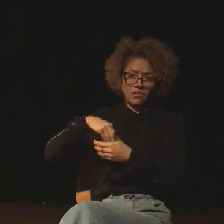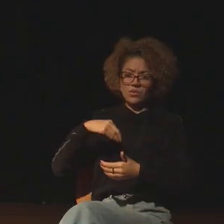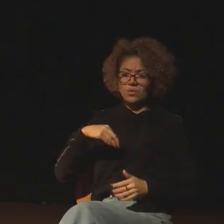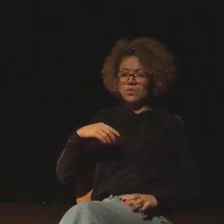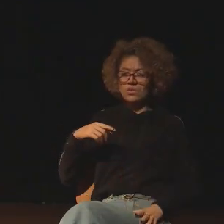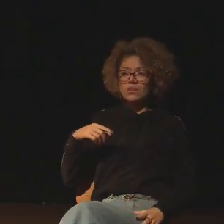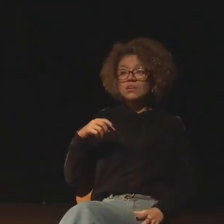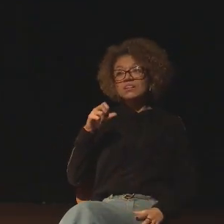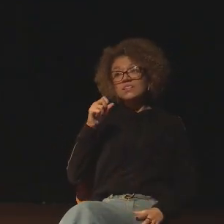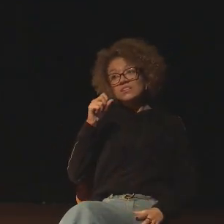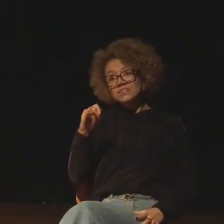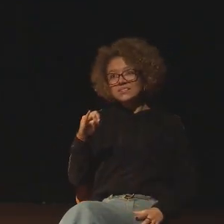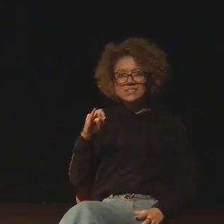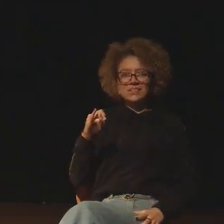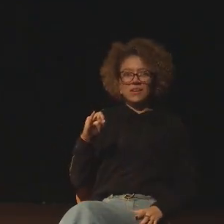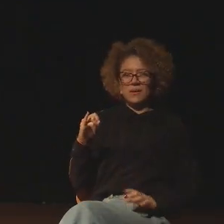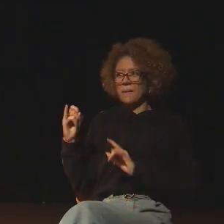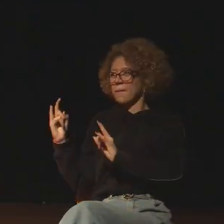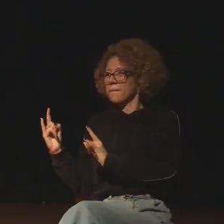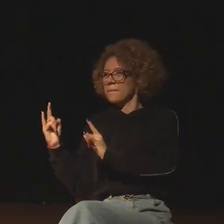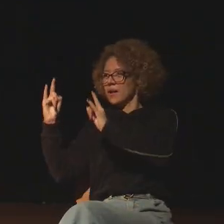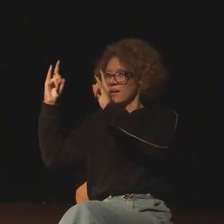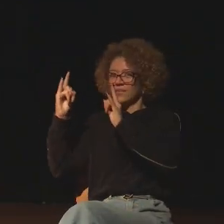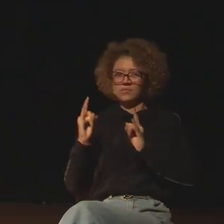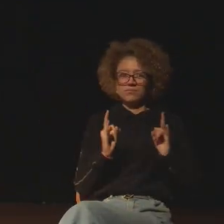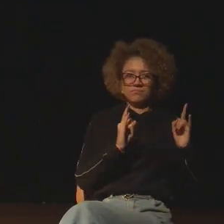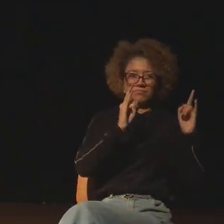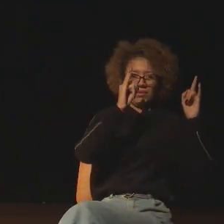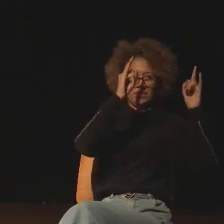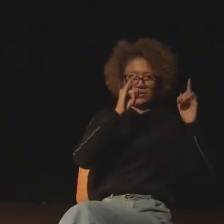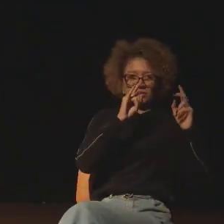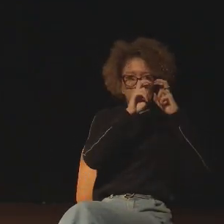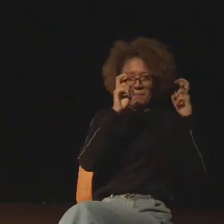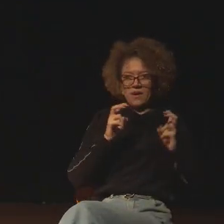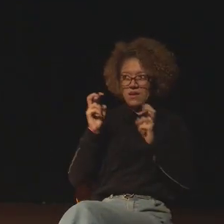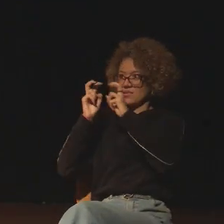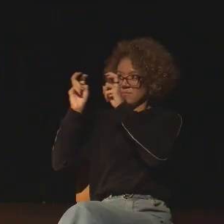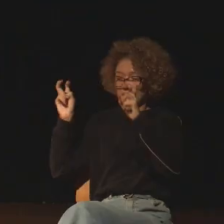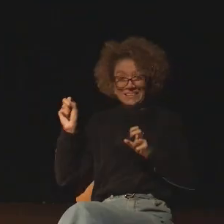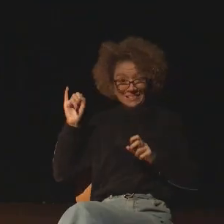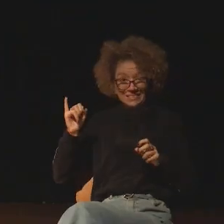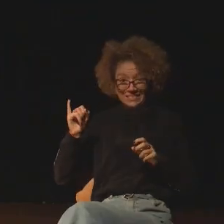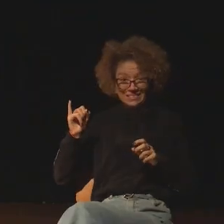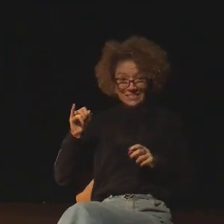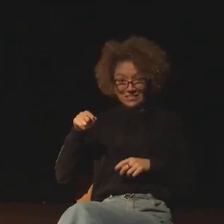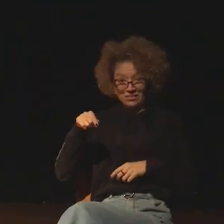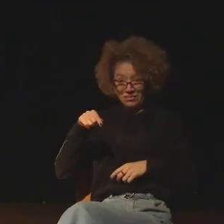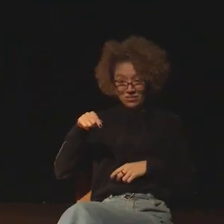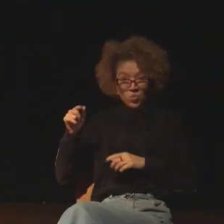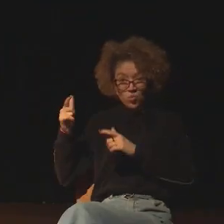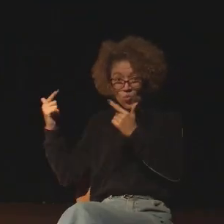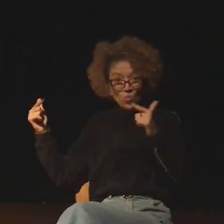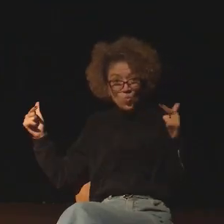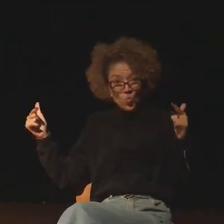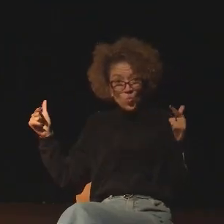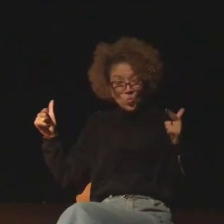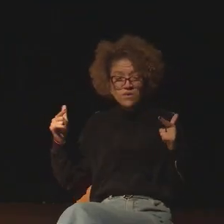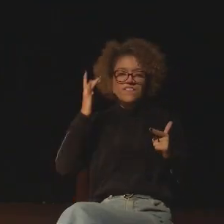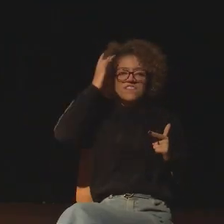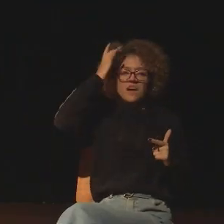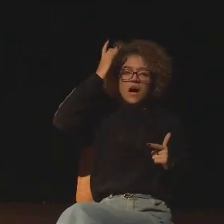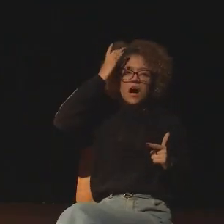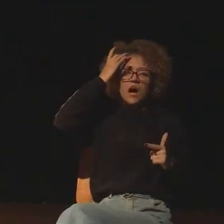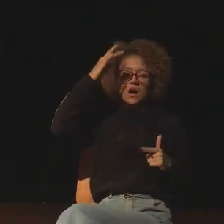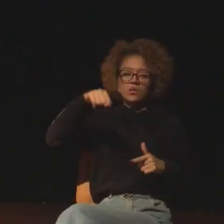fizesse só a conexão entre os dois prédios do MASP. Poderia ter sido mais, investido ainda um pouco mais,